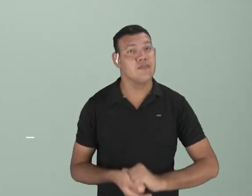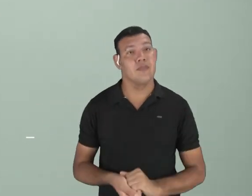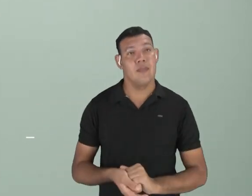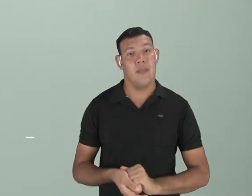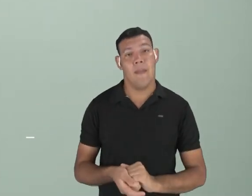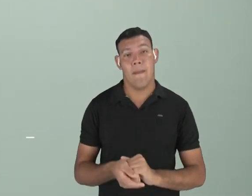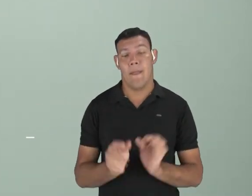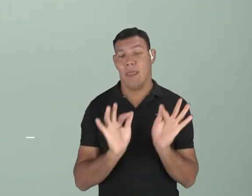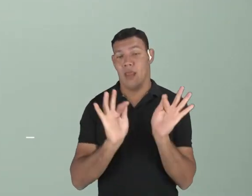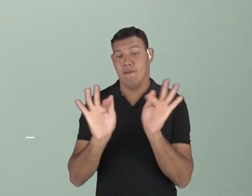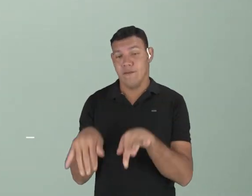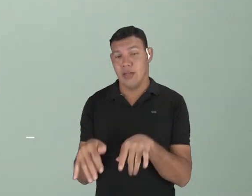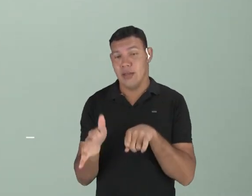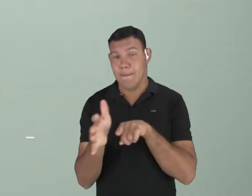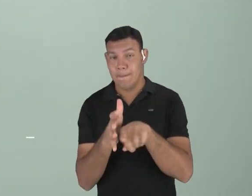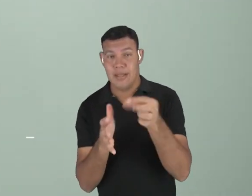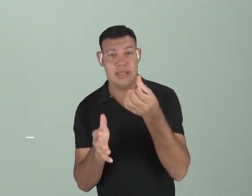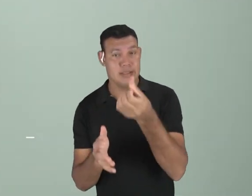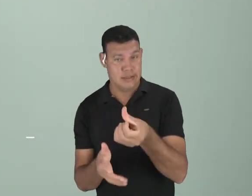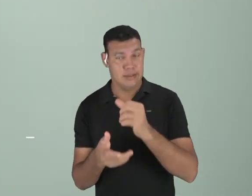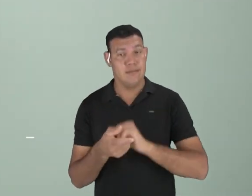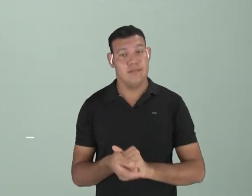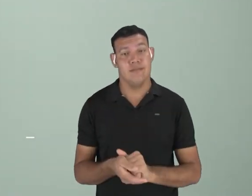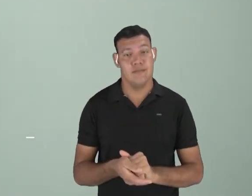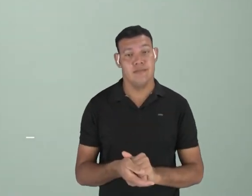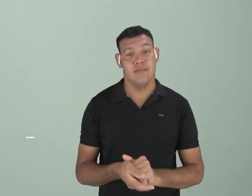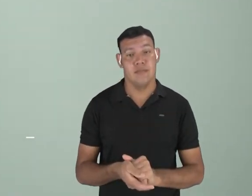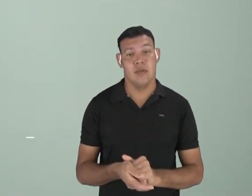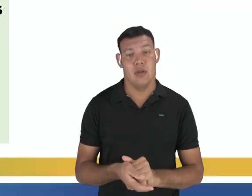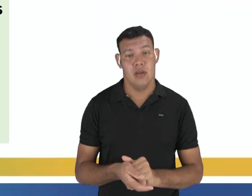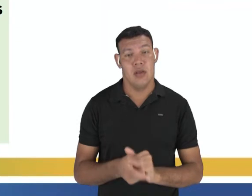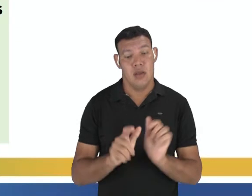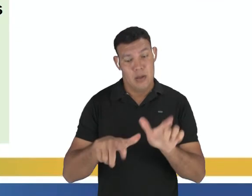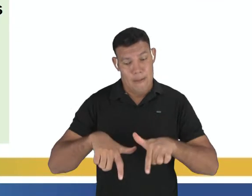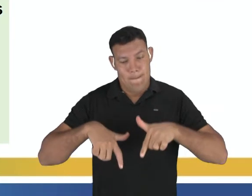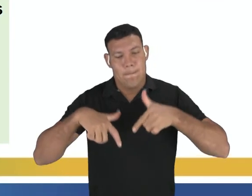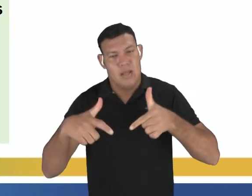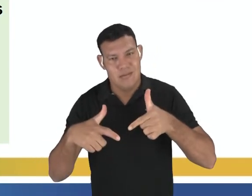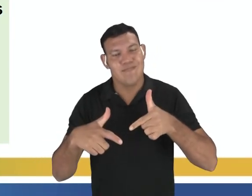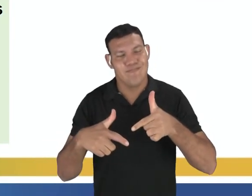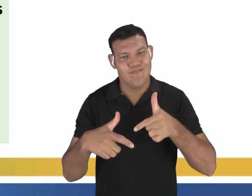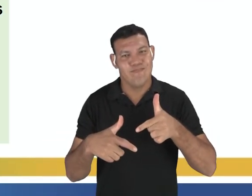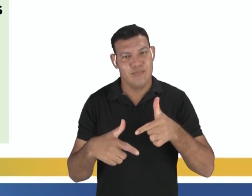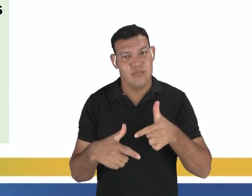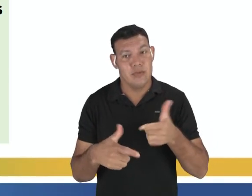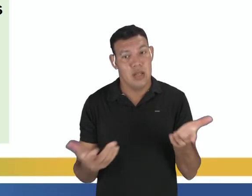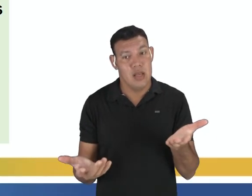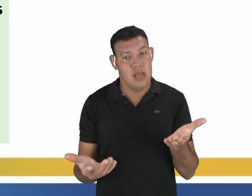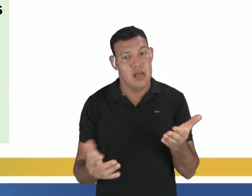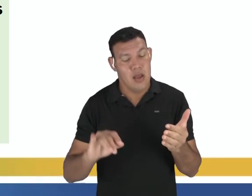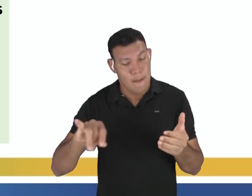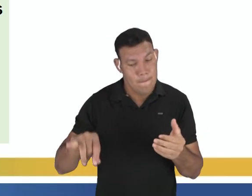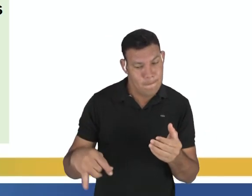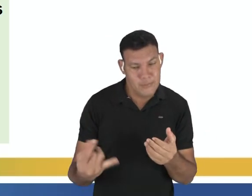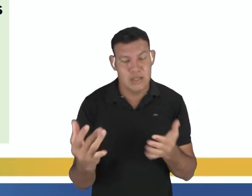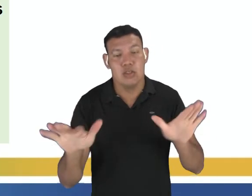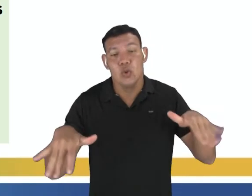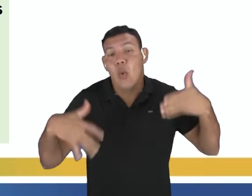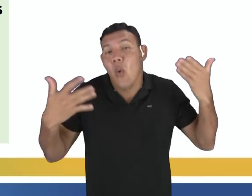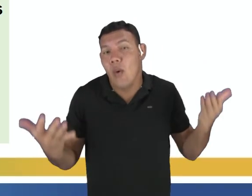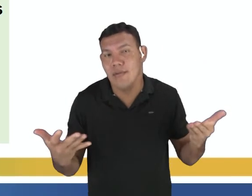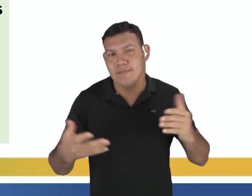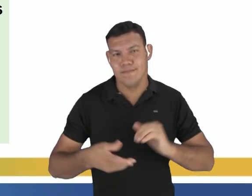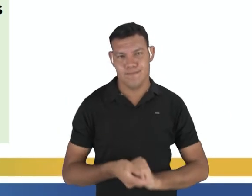nosso dia a dia, tá? E para finalizar, a questão número 6 pergunta, né? Os defensores da energia nuclear afirmam que uma de